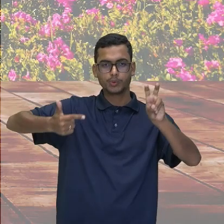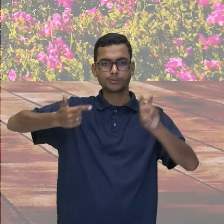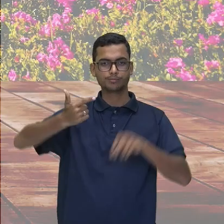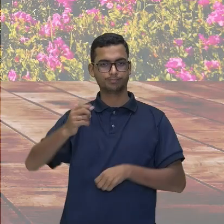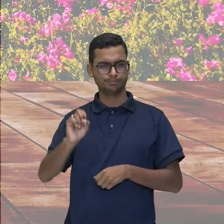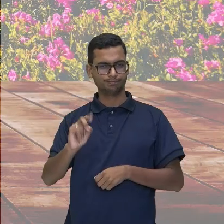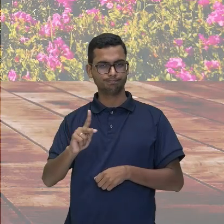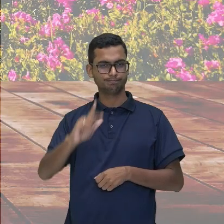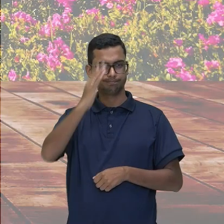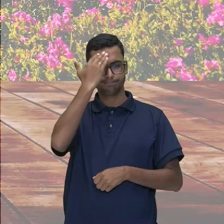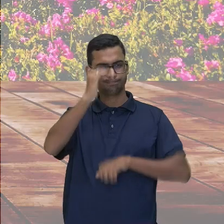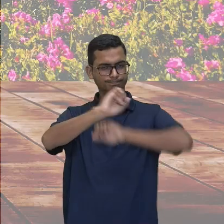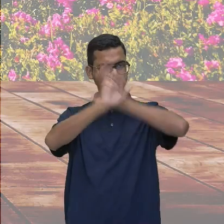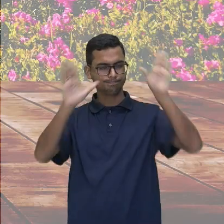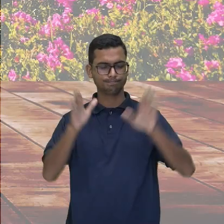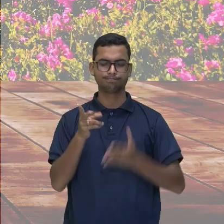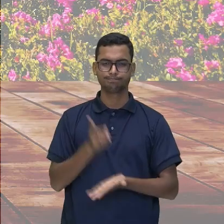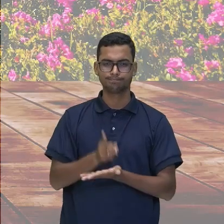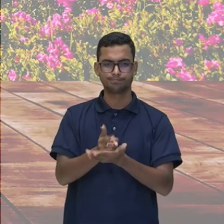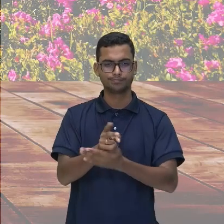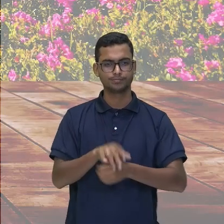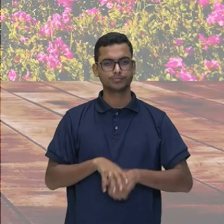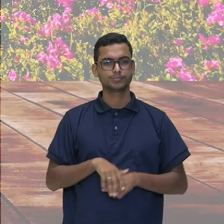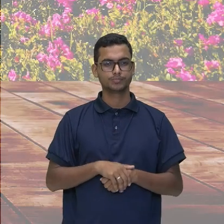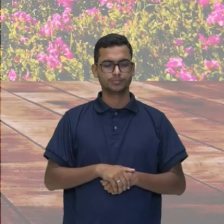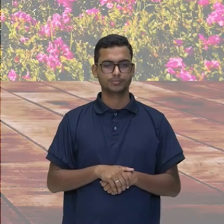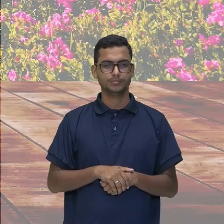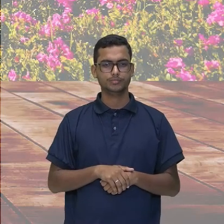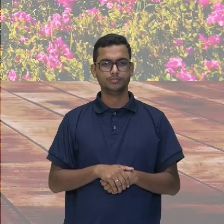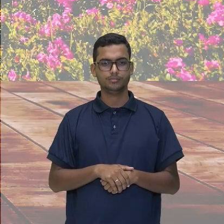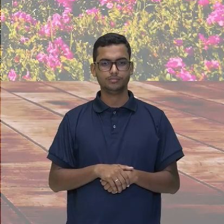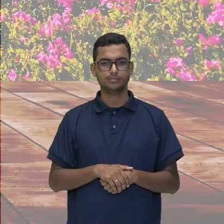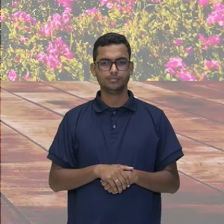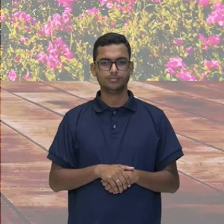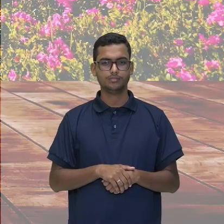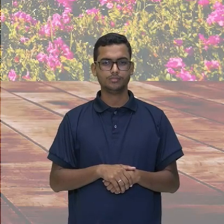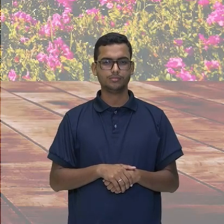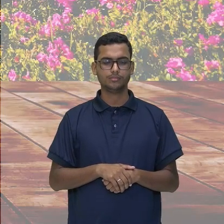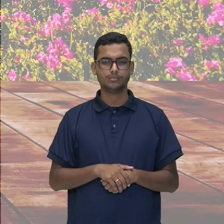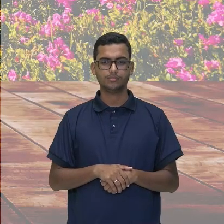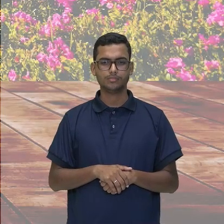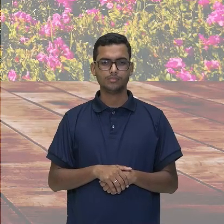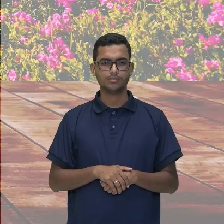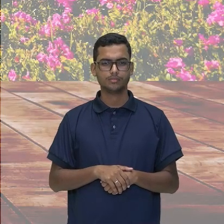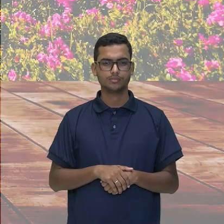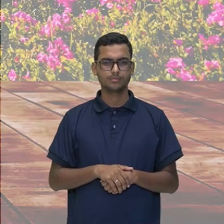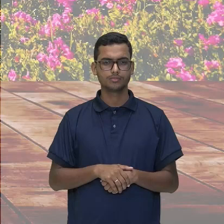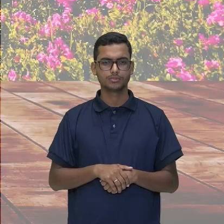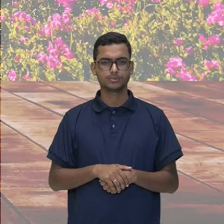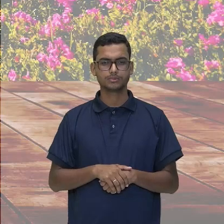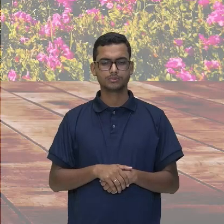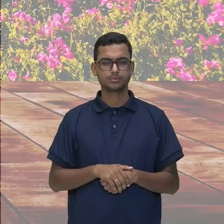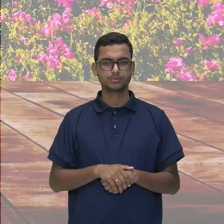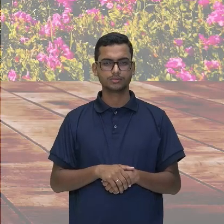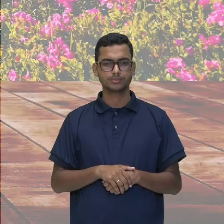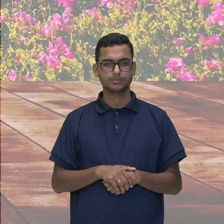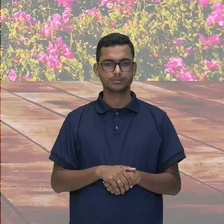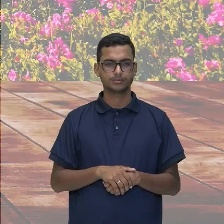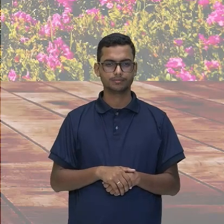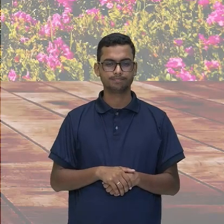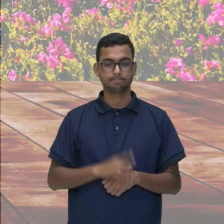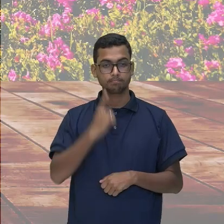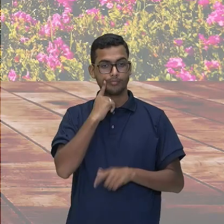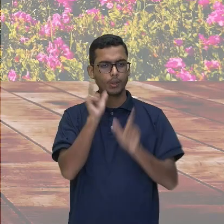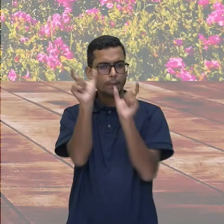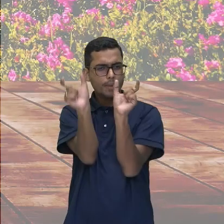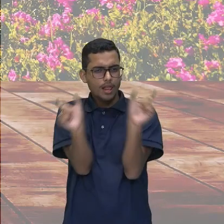ok? Continuando. Agora essas você tem que tomar como suas melhores amigas, viu? Palavras cognatas,